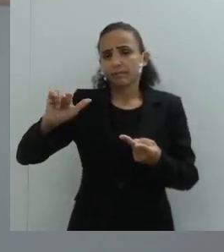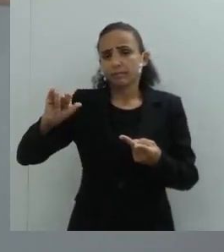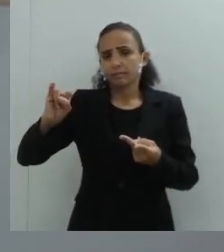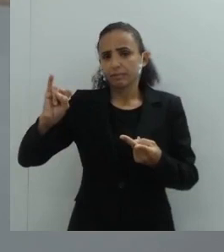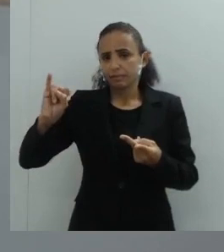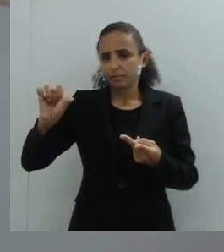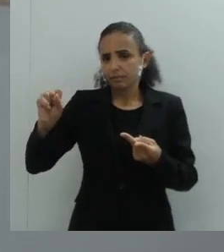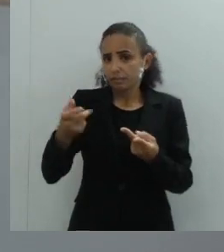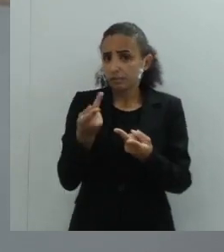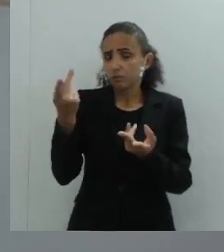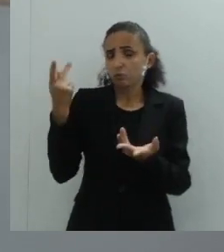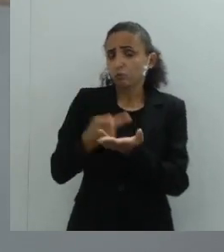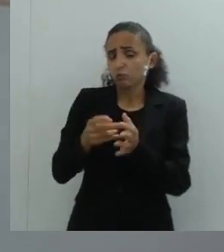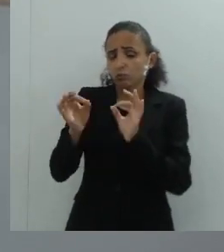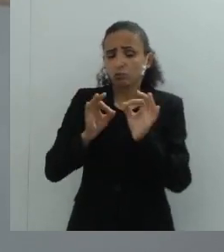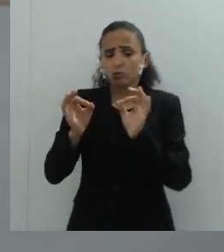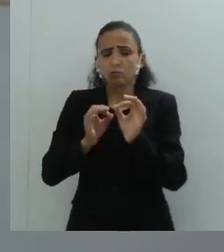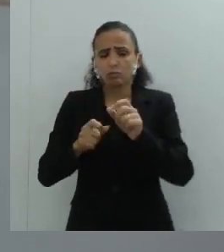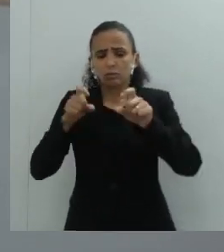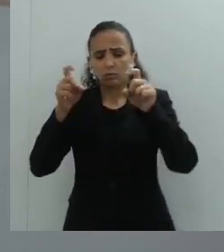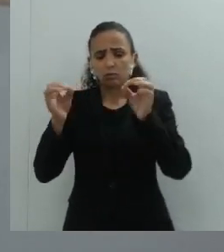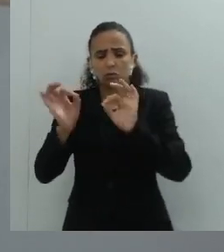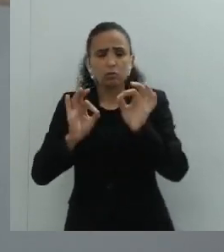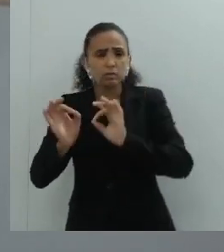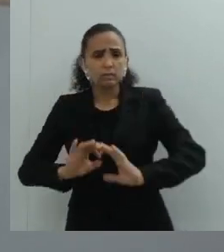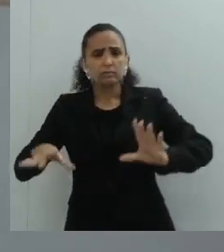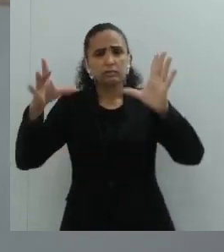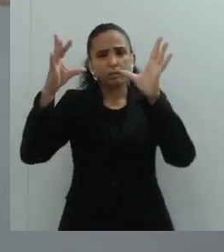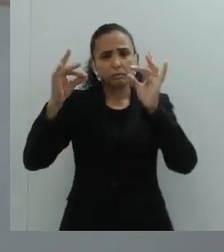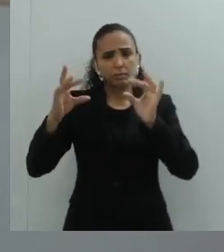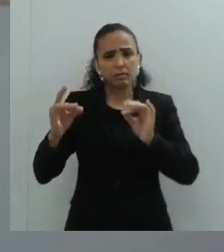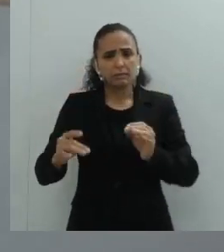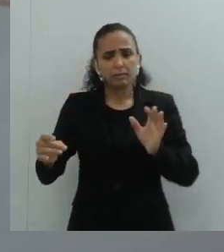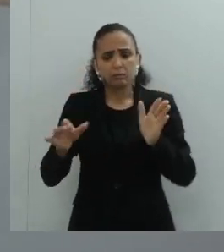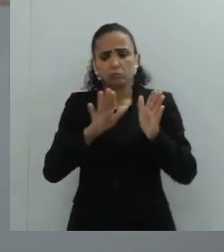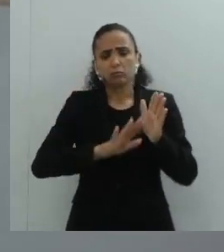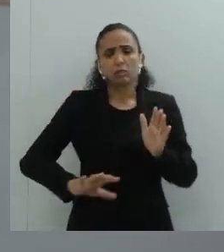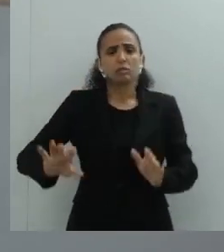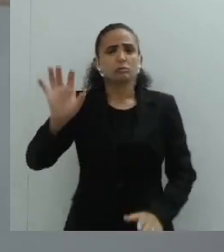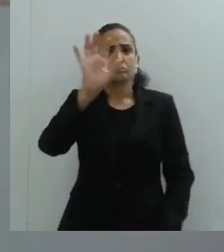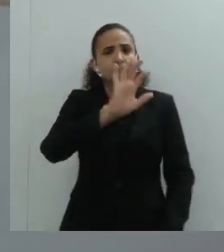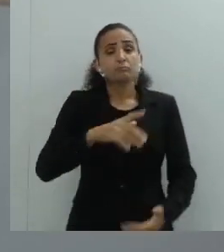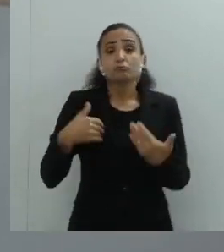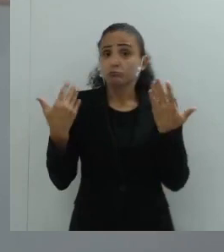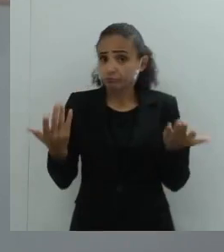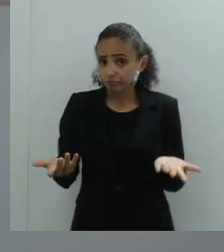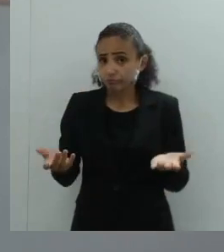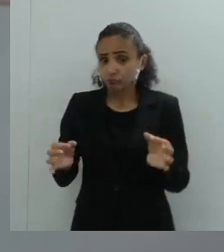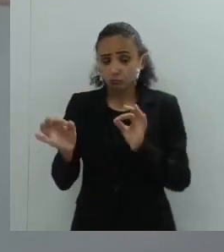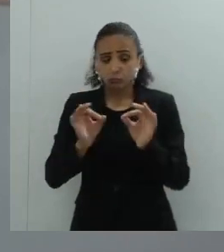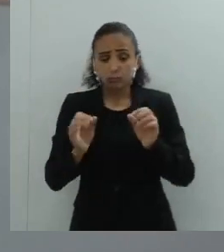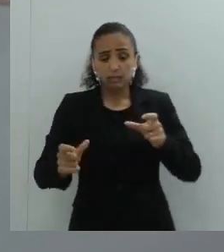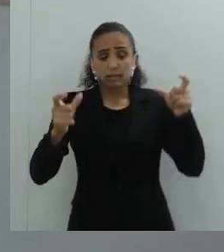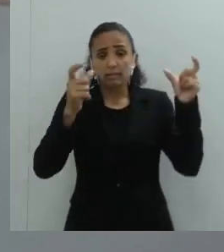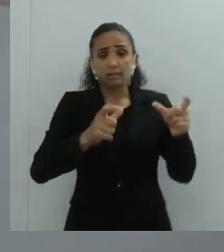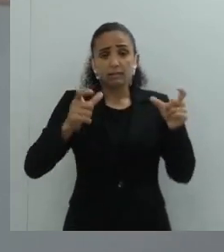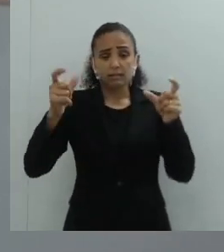astecas, que estão até hoje aí, né? Lá no México, na Guatemala, Belize, são esses lugares onde